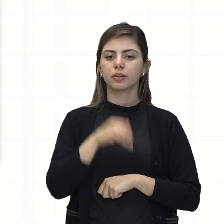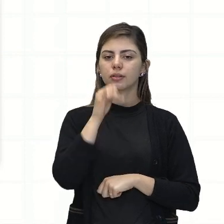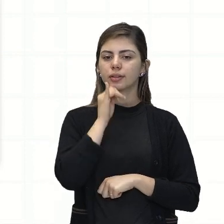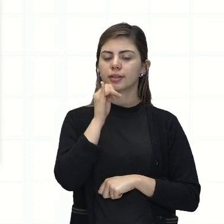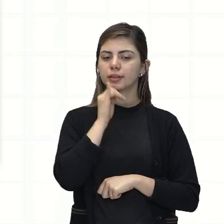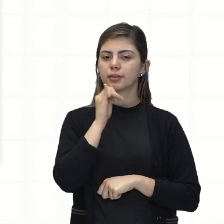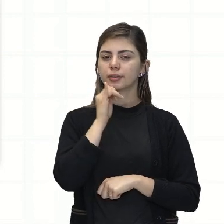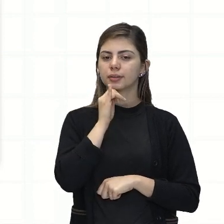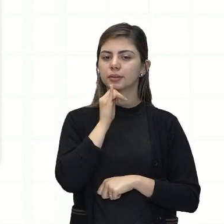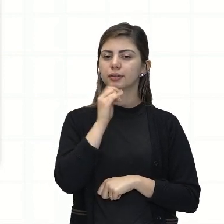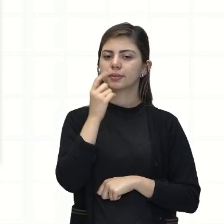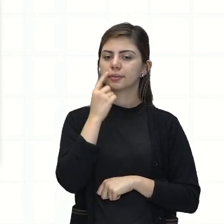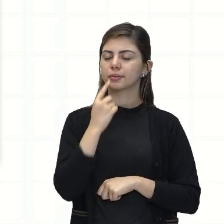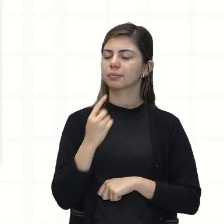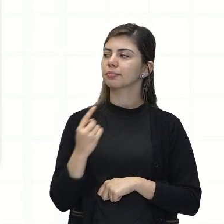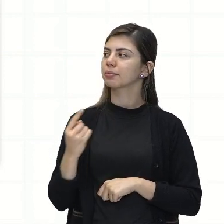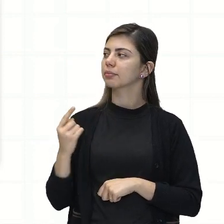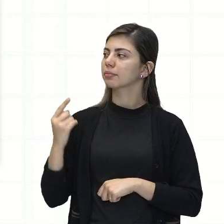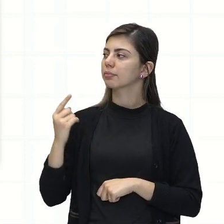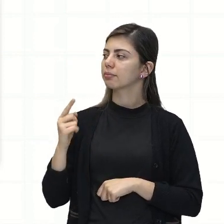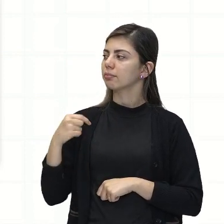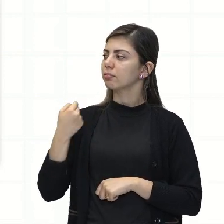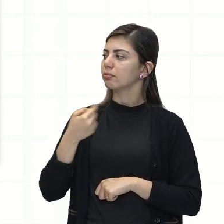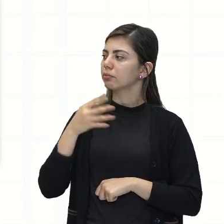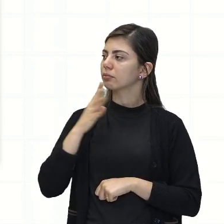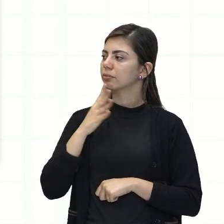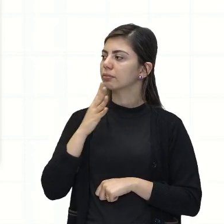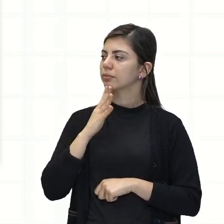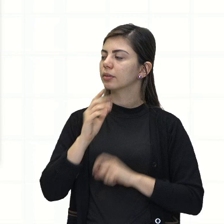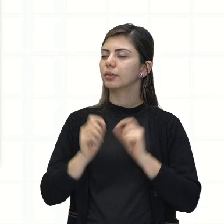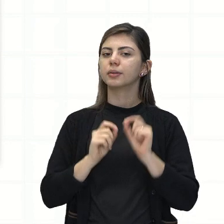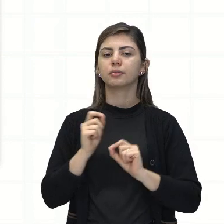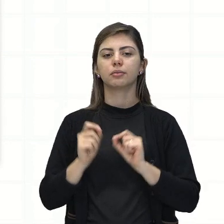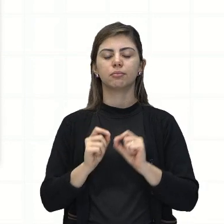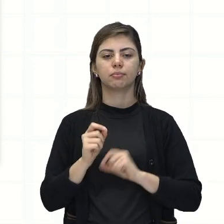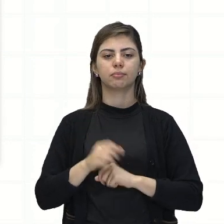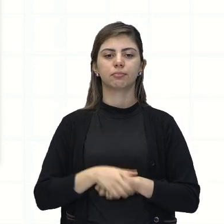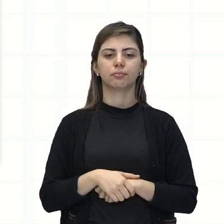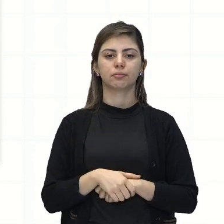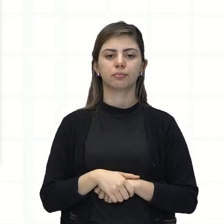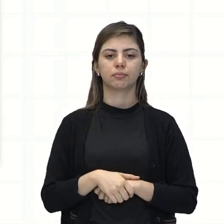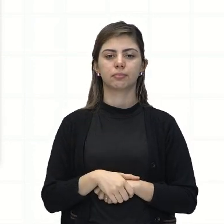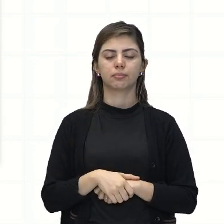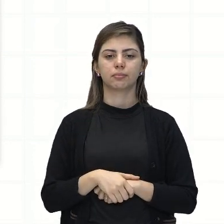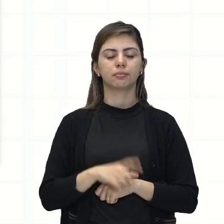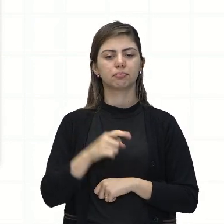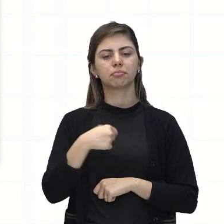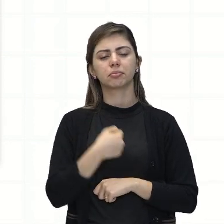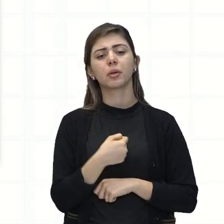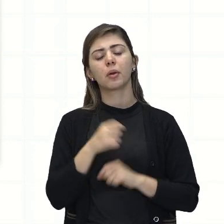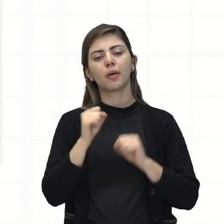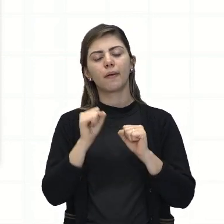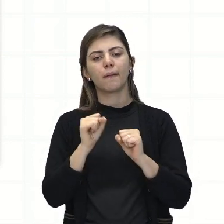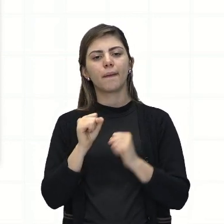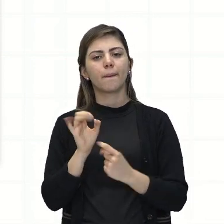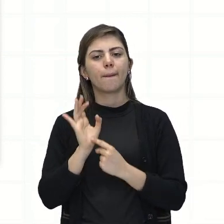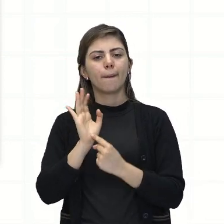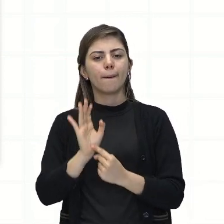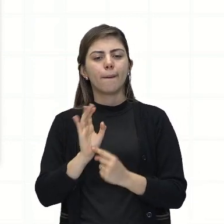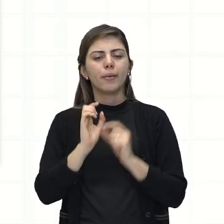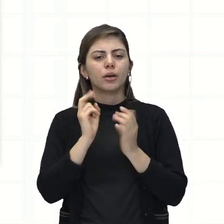um exemplo bem clássico que nós temos de comensalismo, que sempre pode aparecer para